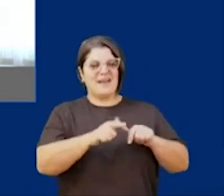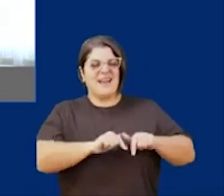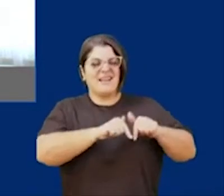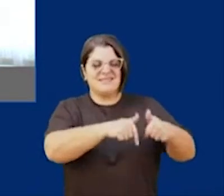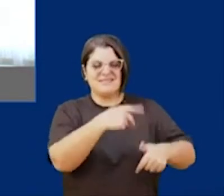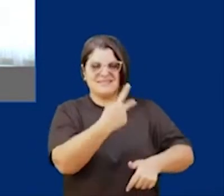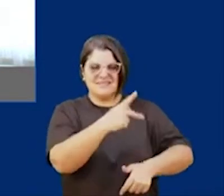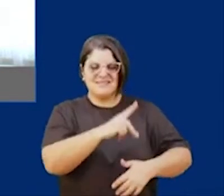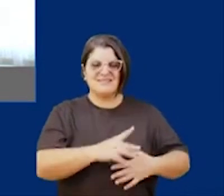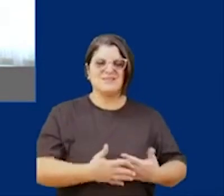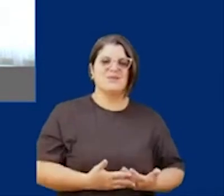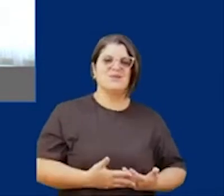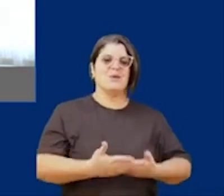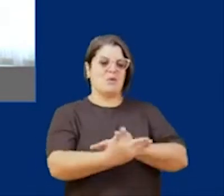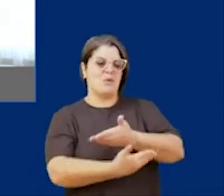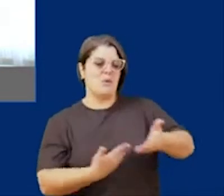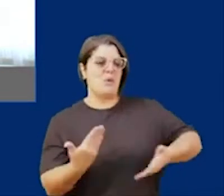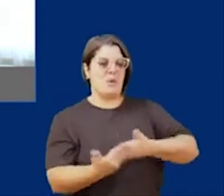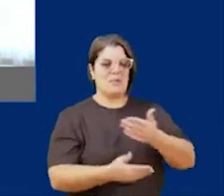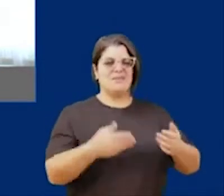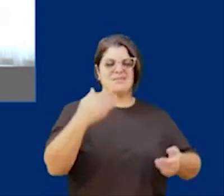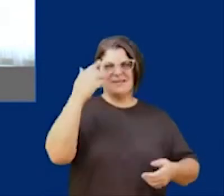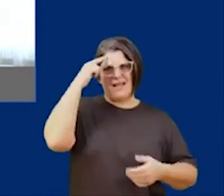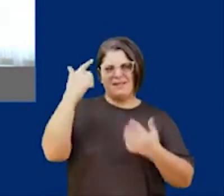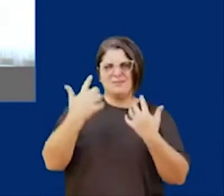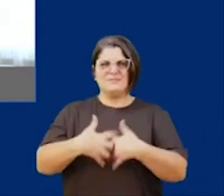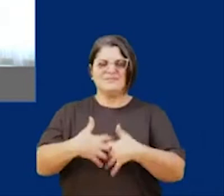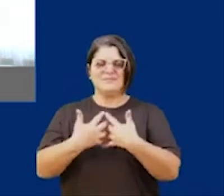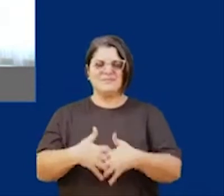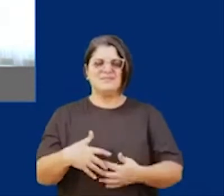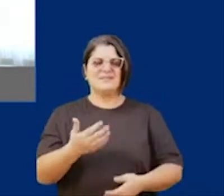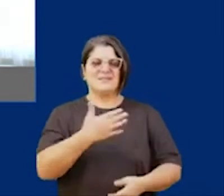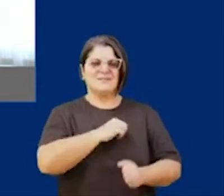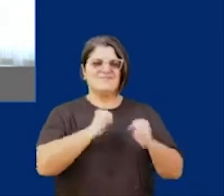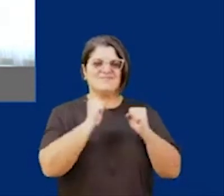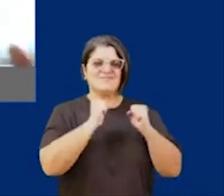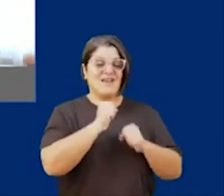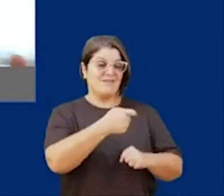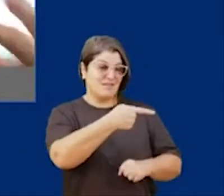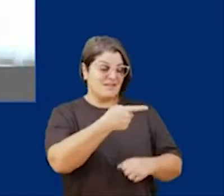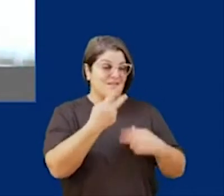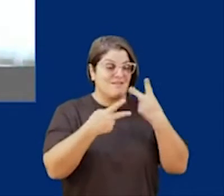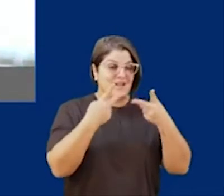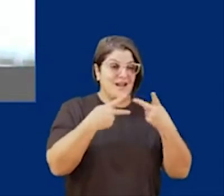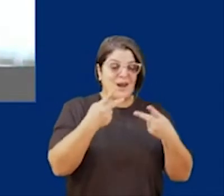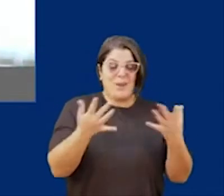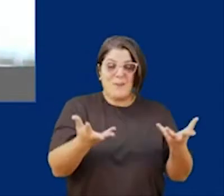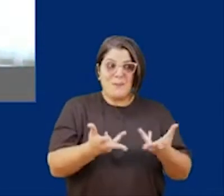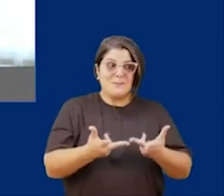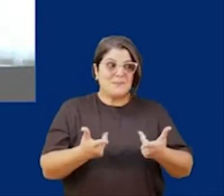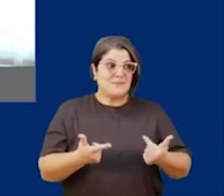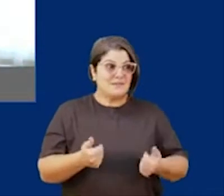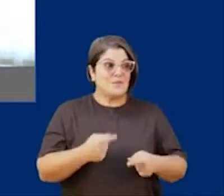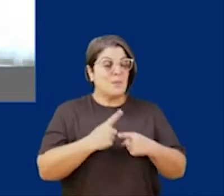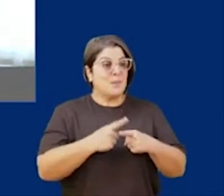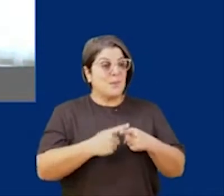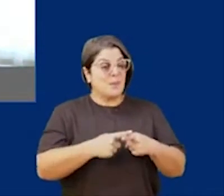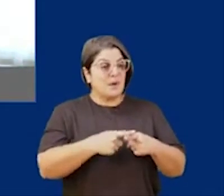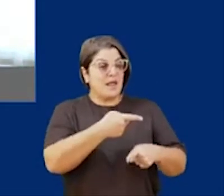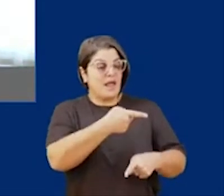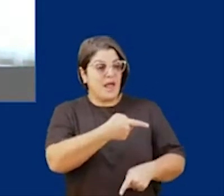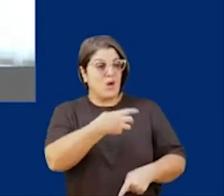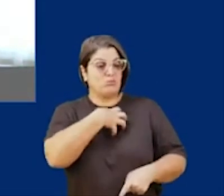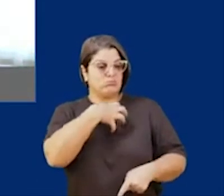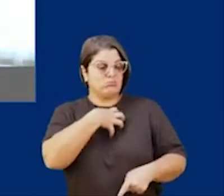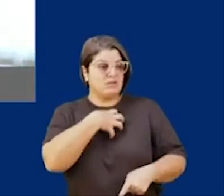aqui podendo compartilhar algumas reflexões, né? A sua abertura foi sensacional porque você trouxe num caso muito concreto muitas coisas